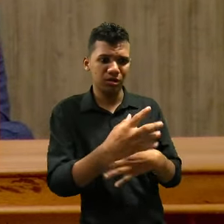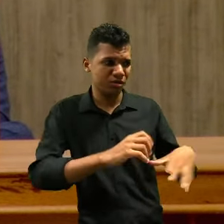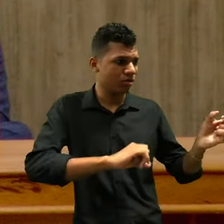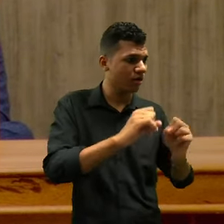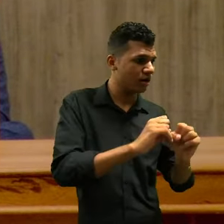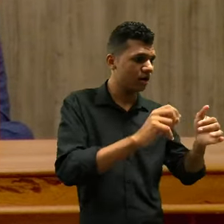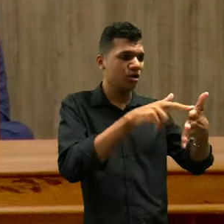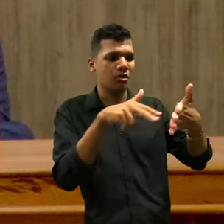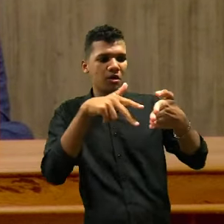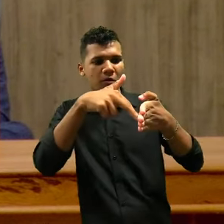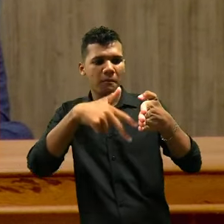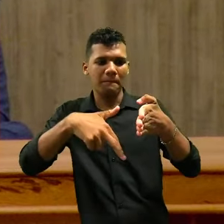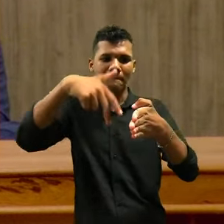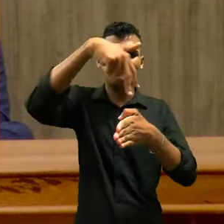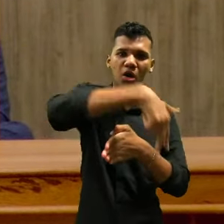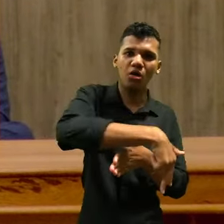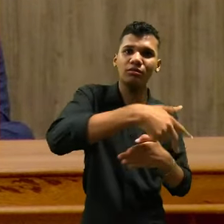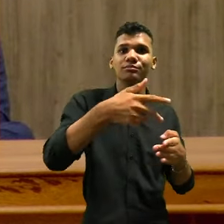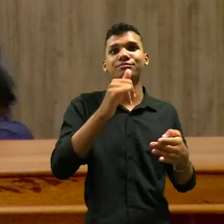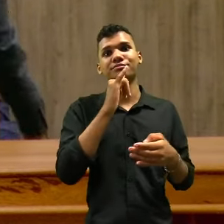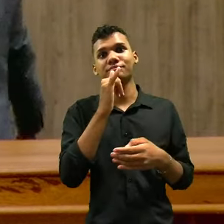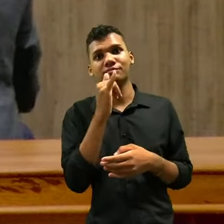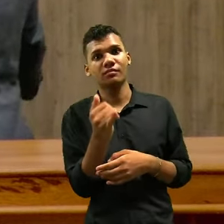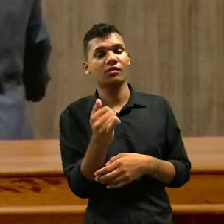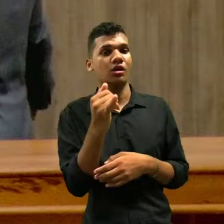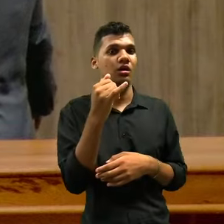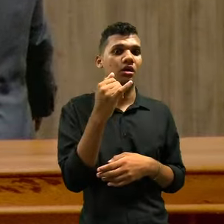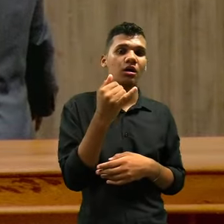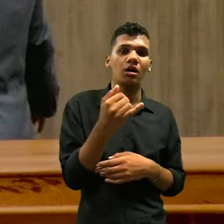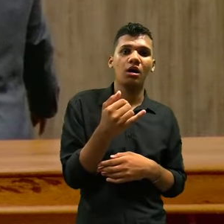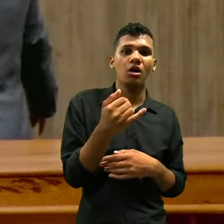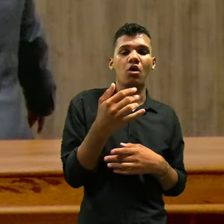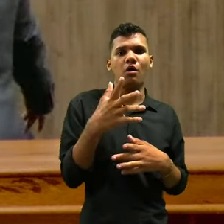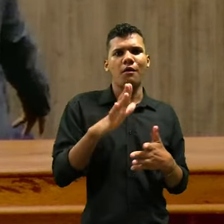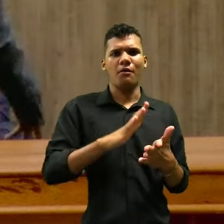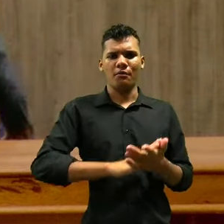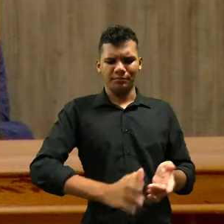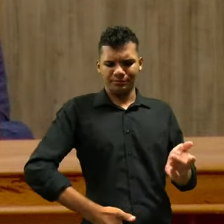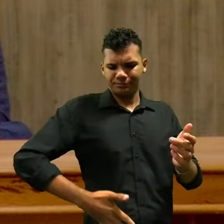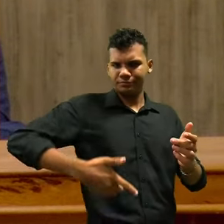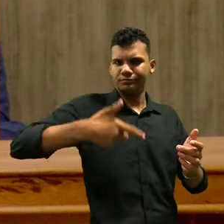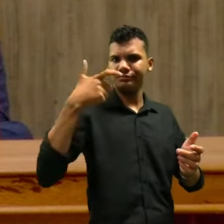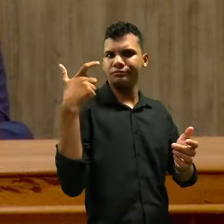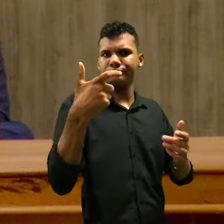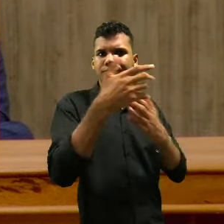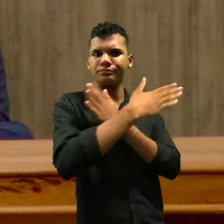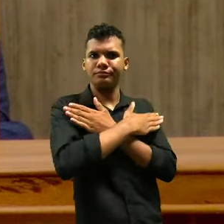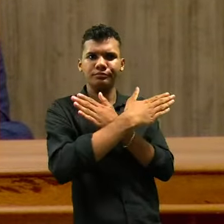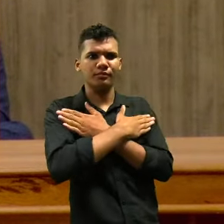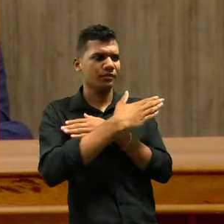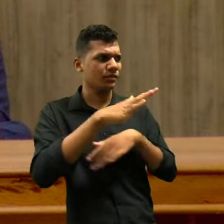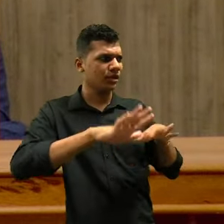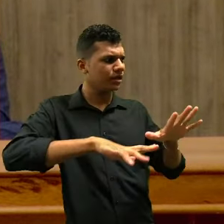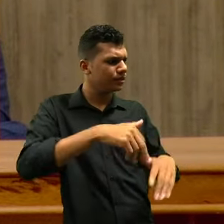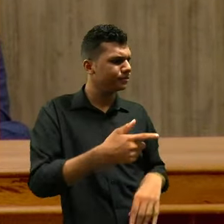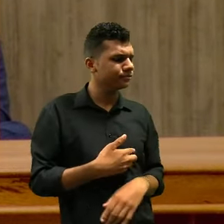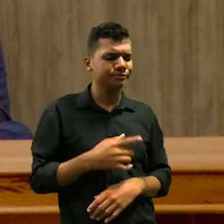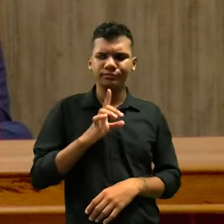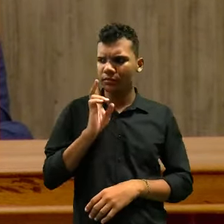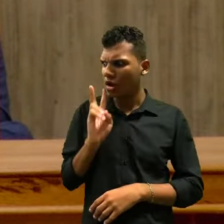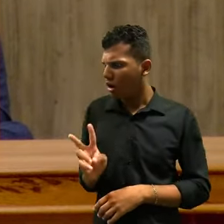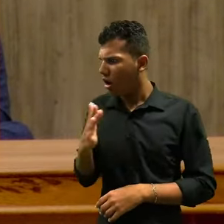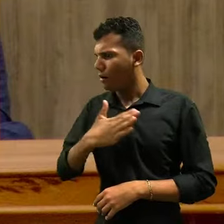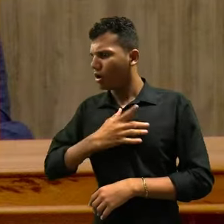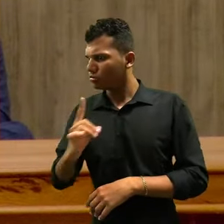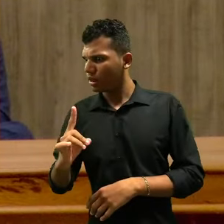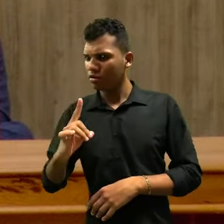cima um boi quer te pegar ou um bandido que aí tu vai chegando e aí tu vê o bandido aí cada um tem uma